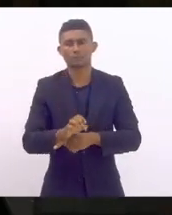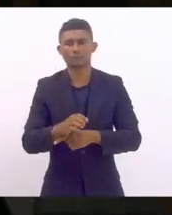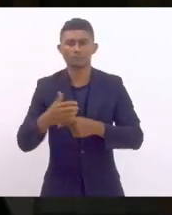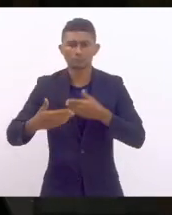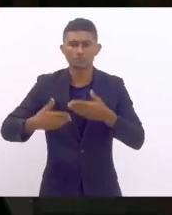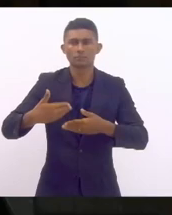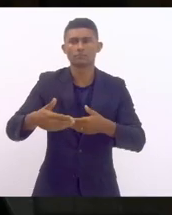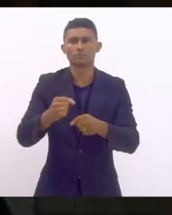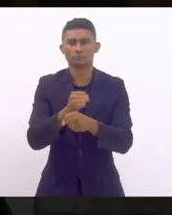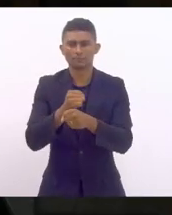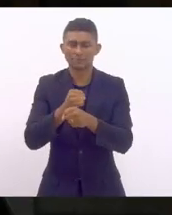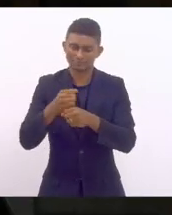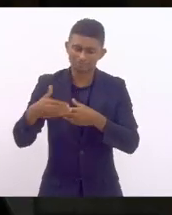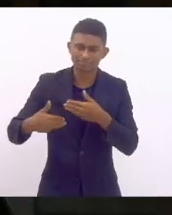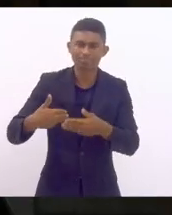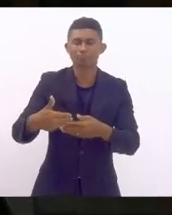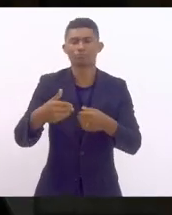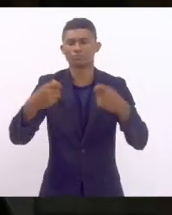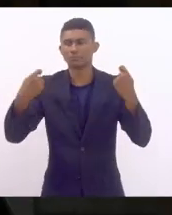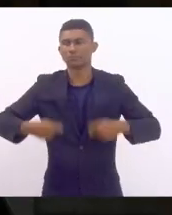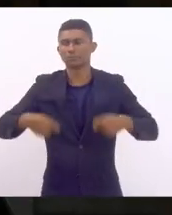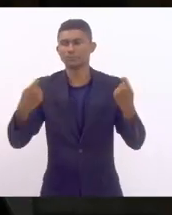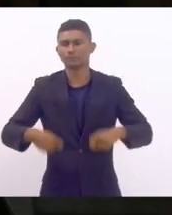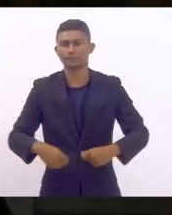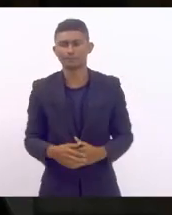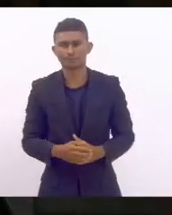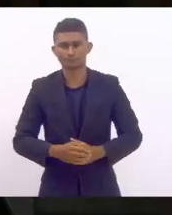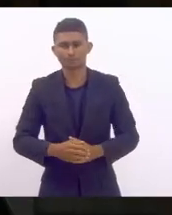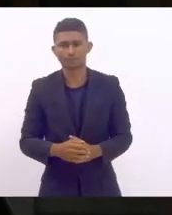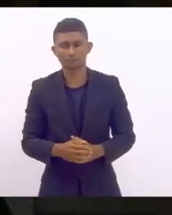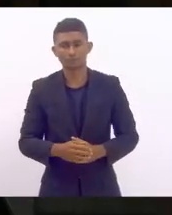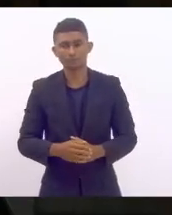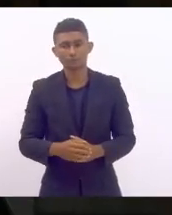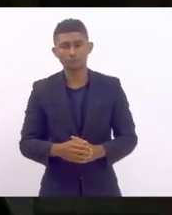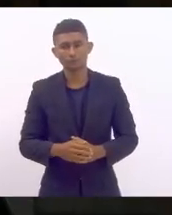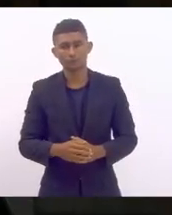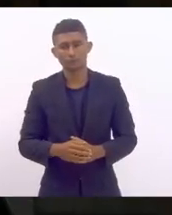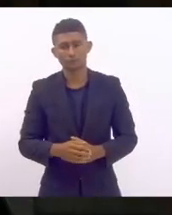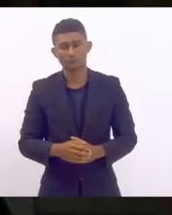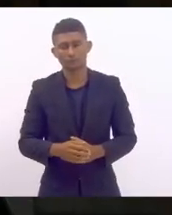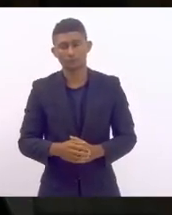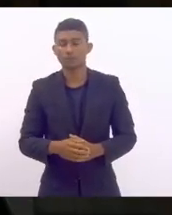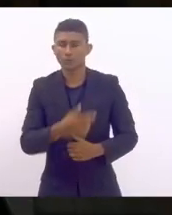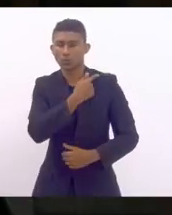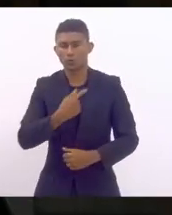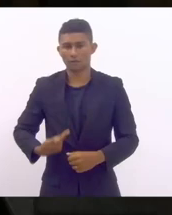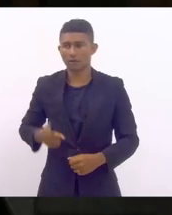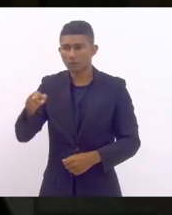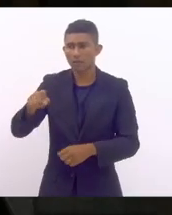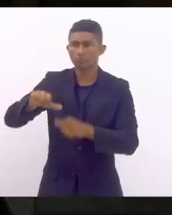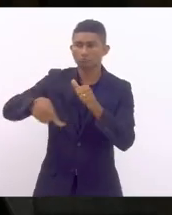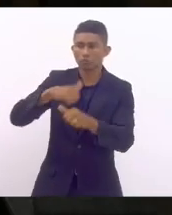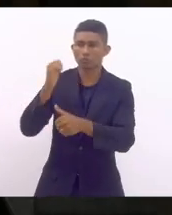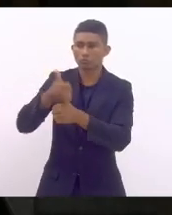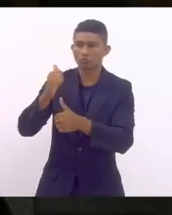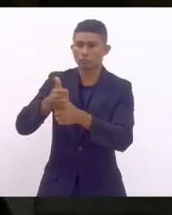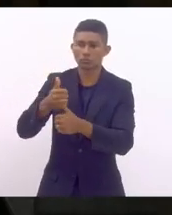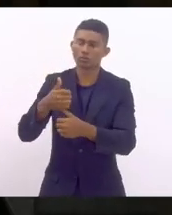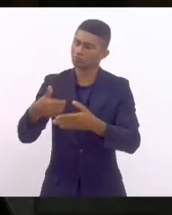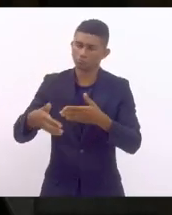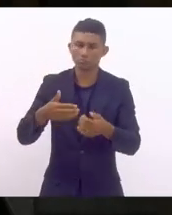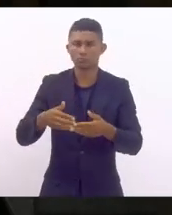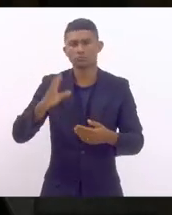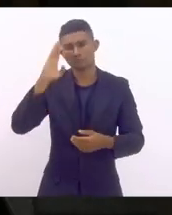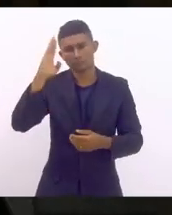duradouro de logo Prado que suplante as alternâncias dos governos que se sucedem no Brasil por último dizer